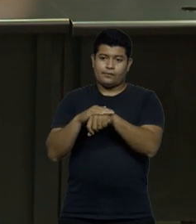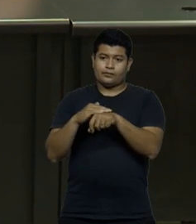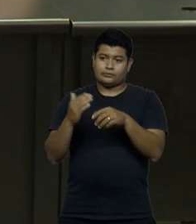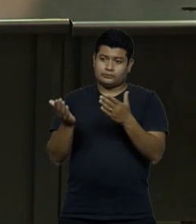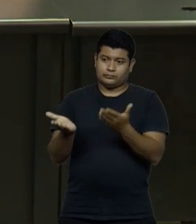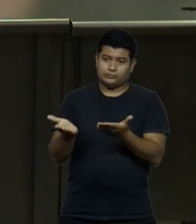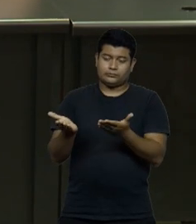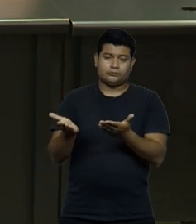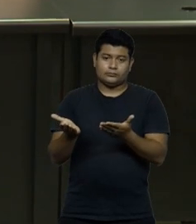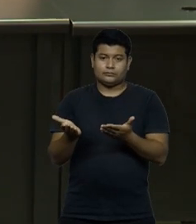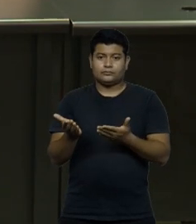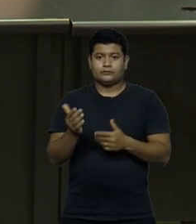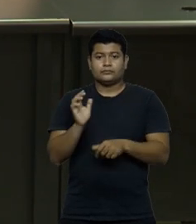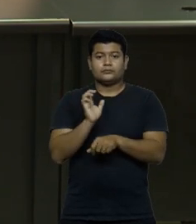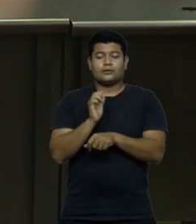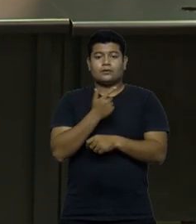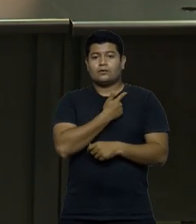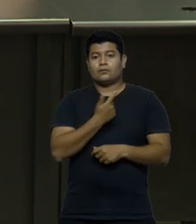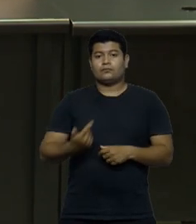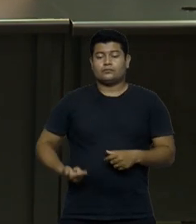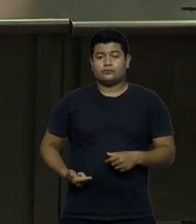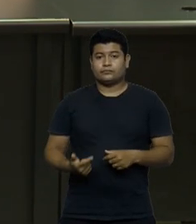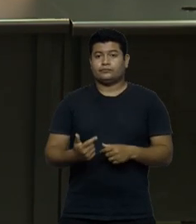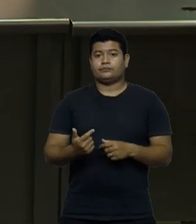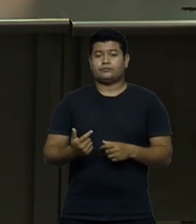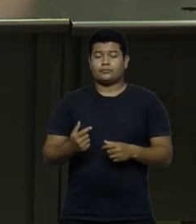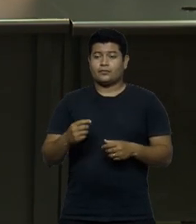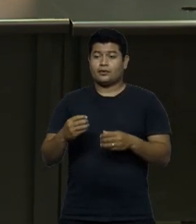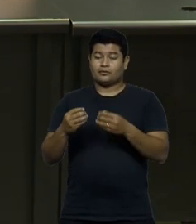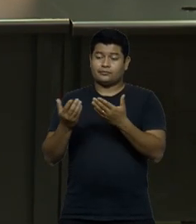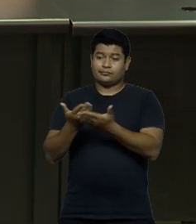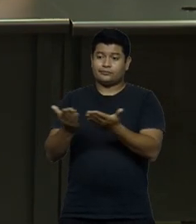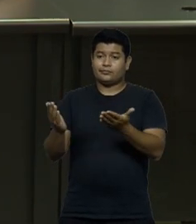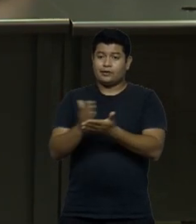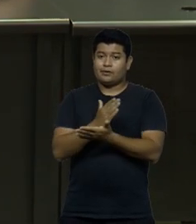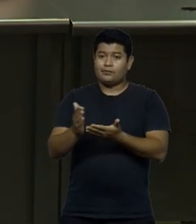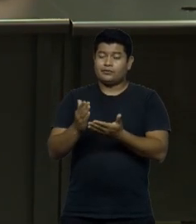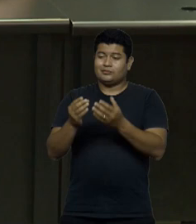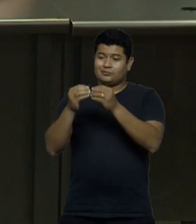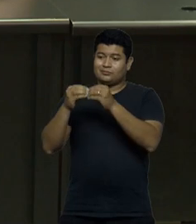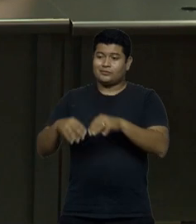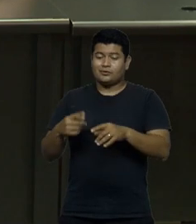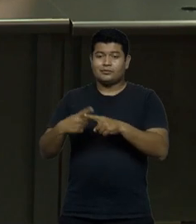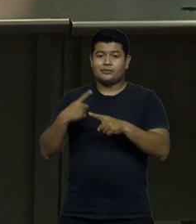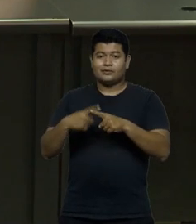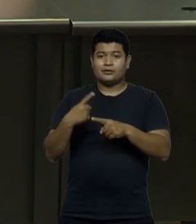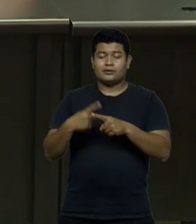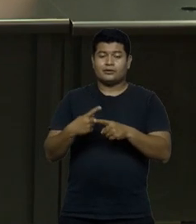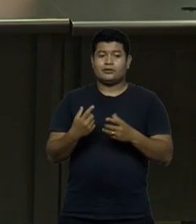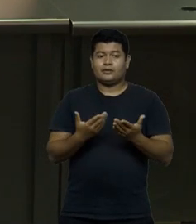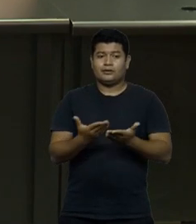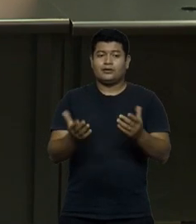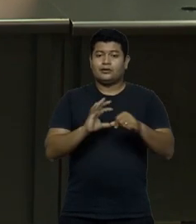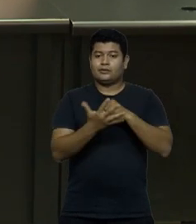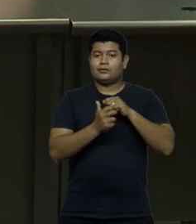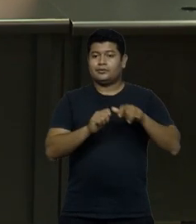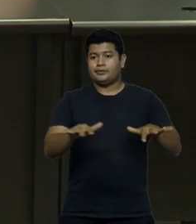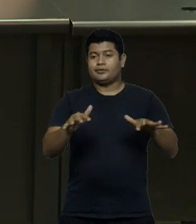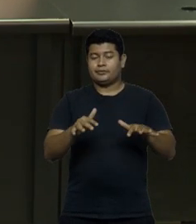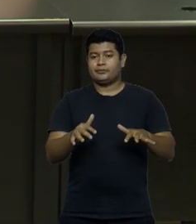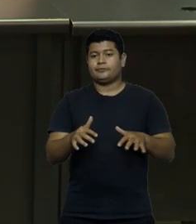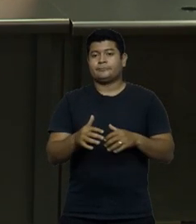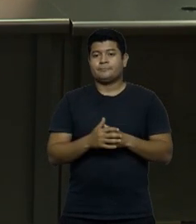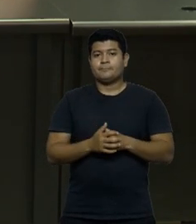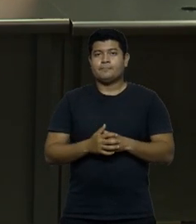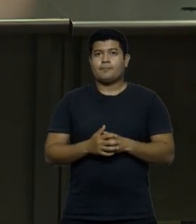uma preocupação do Ministério Público muito grande né com os impactos da pandemia no aprendizado dos alunos e